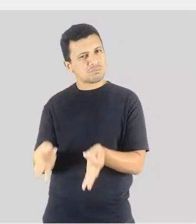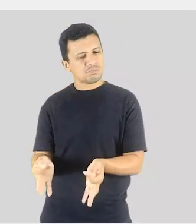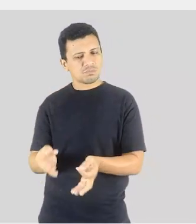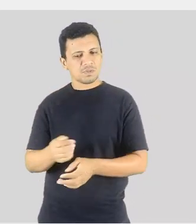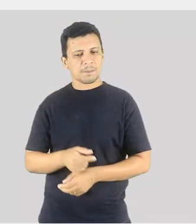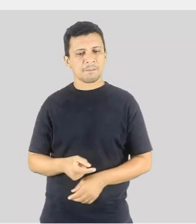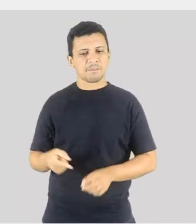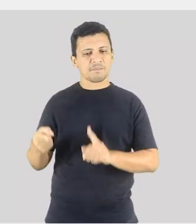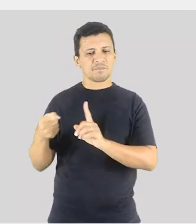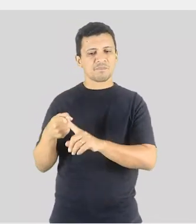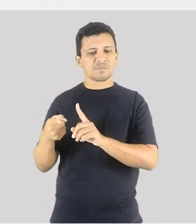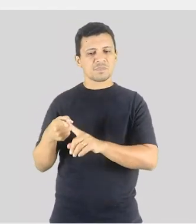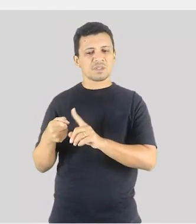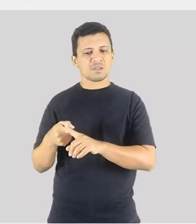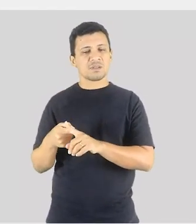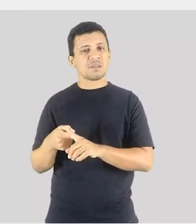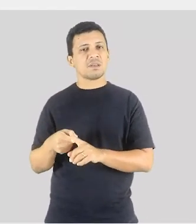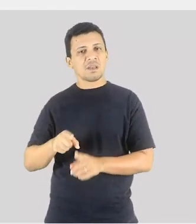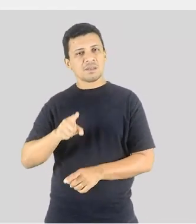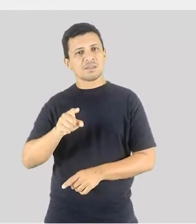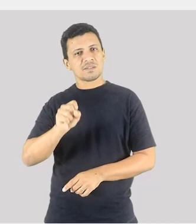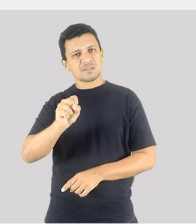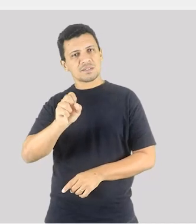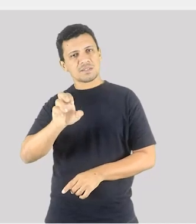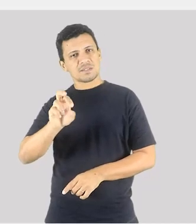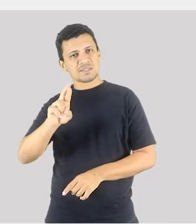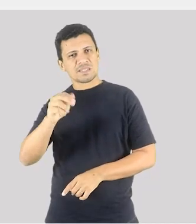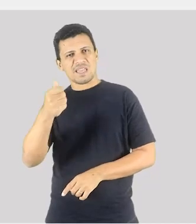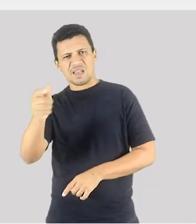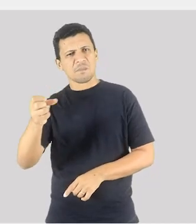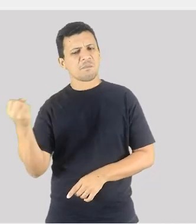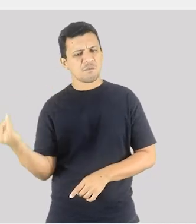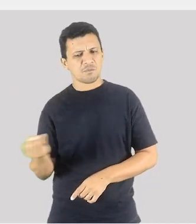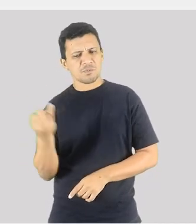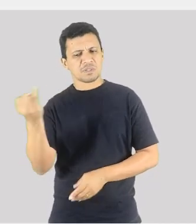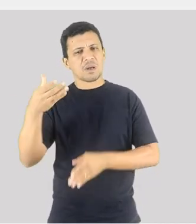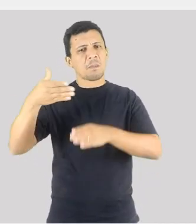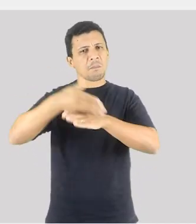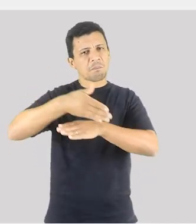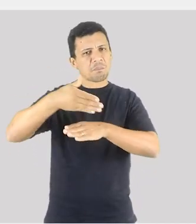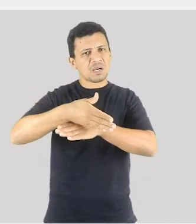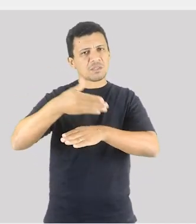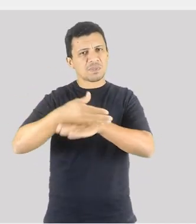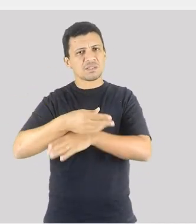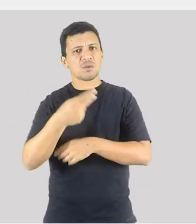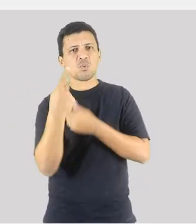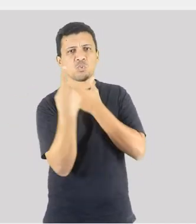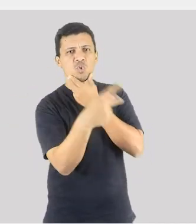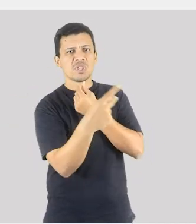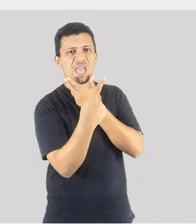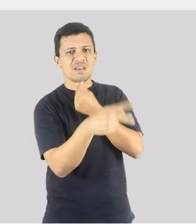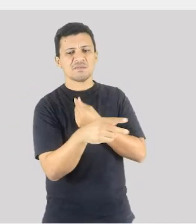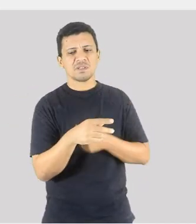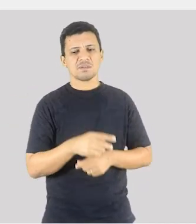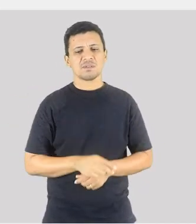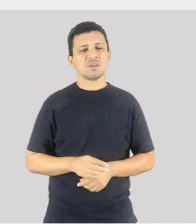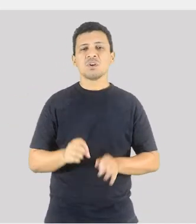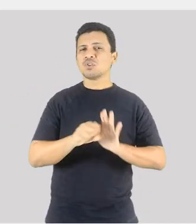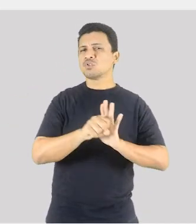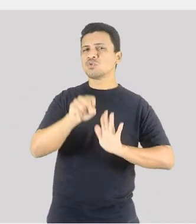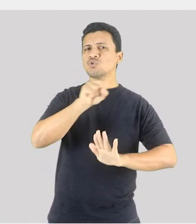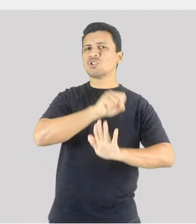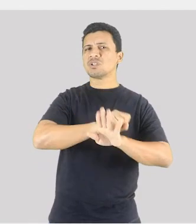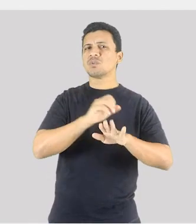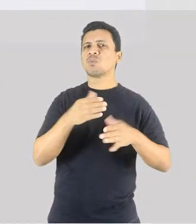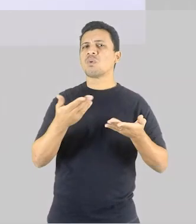só, quando eu digo, será fundamental a participação dele. Será fundamental a participação dele. Ó, qual é o sujeito da